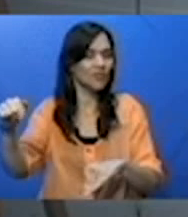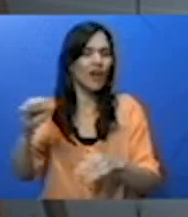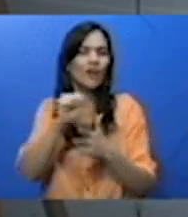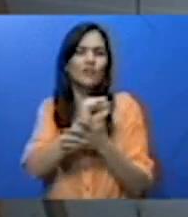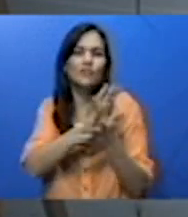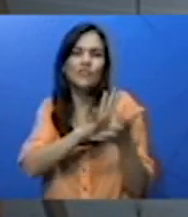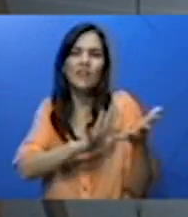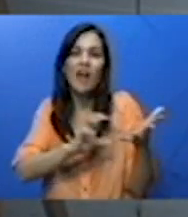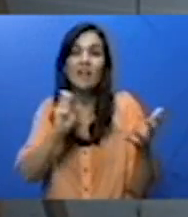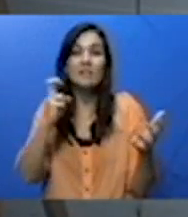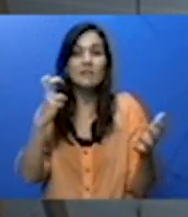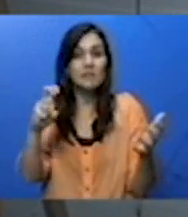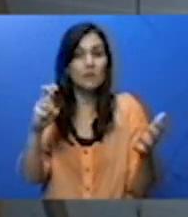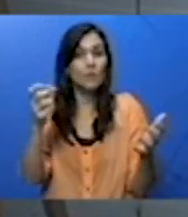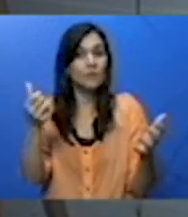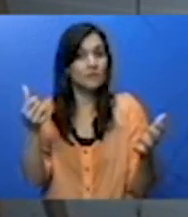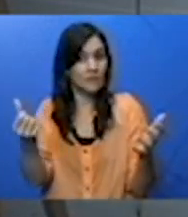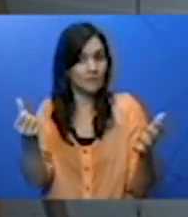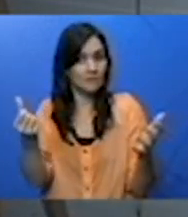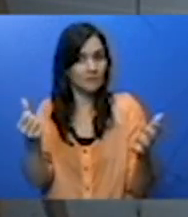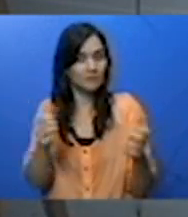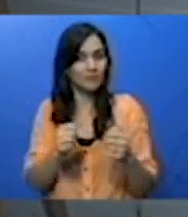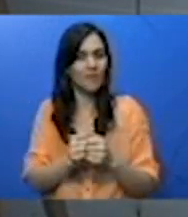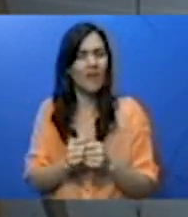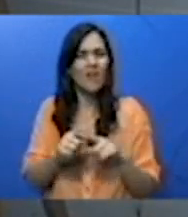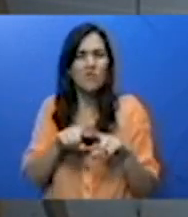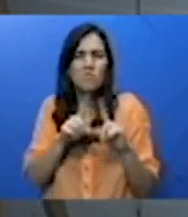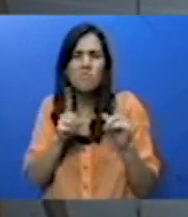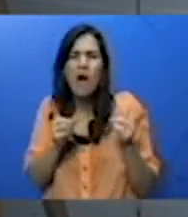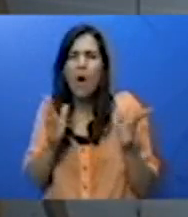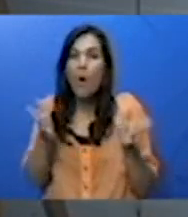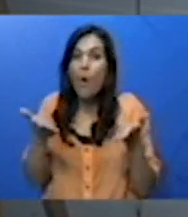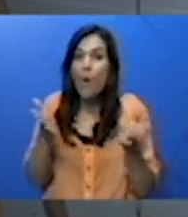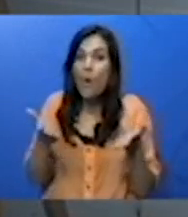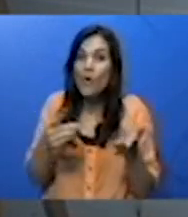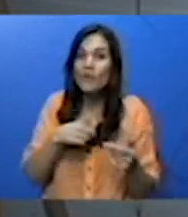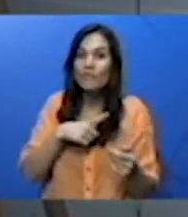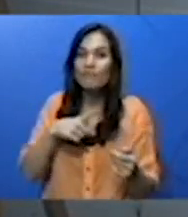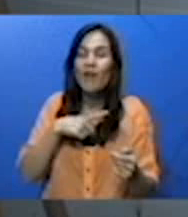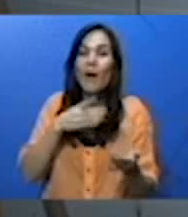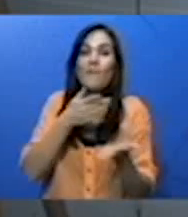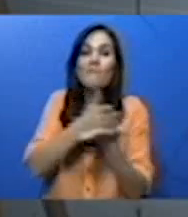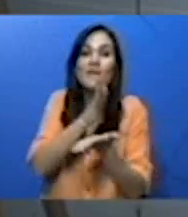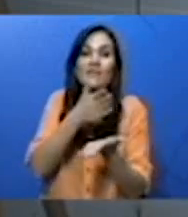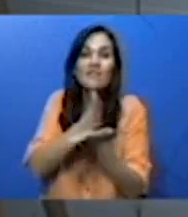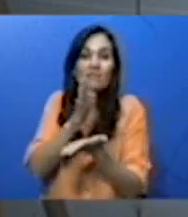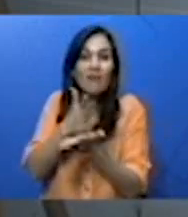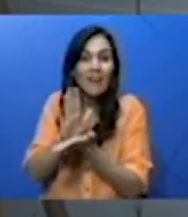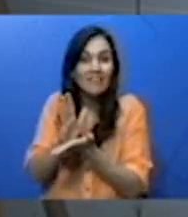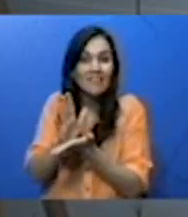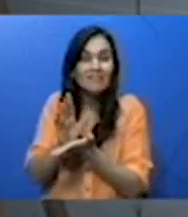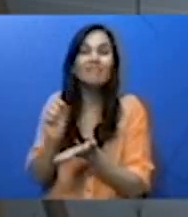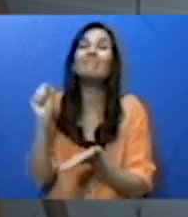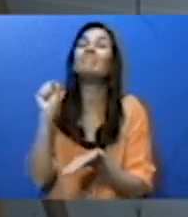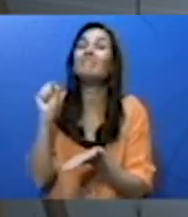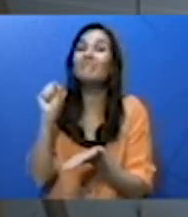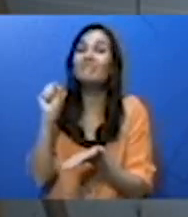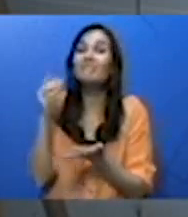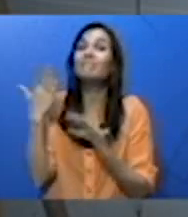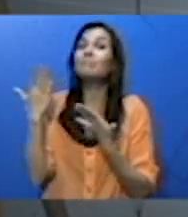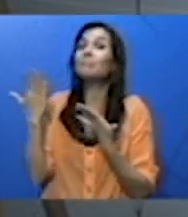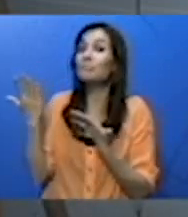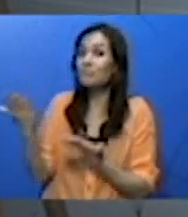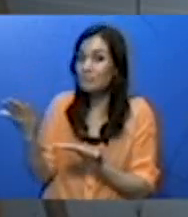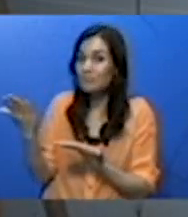5 e 6. Mas, crianças, hoje nós teremos a participação da nossa querida Clarinha, né?